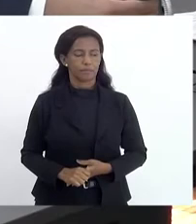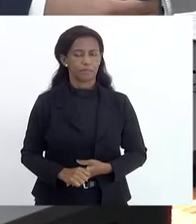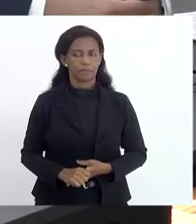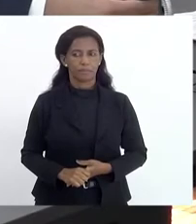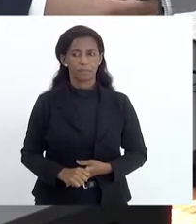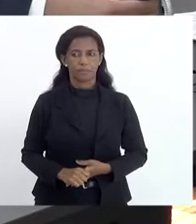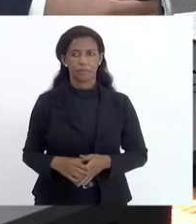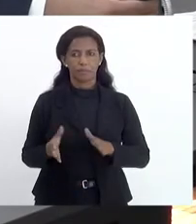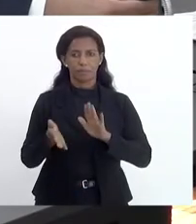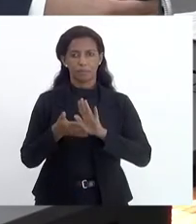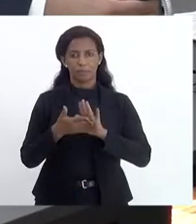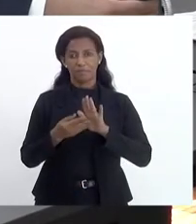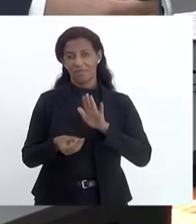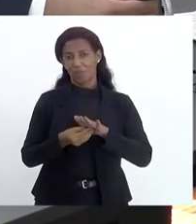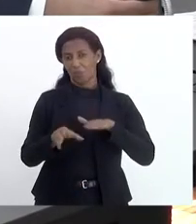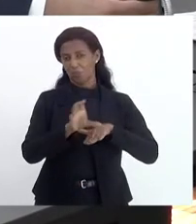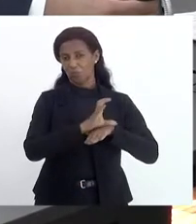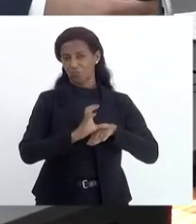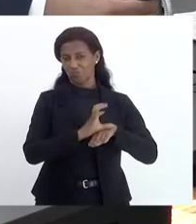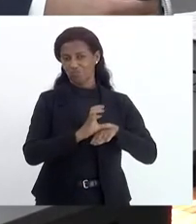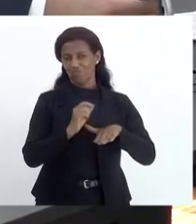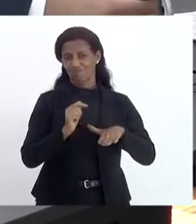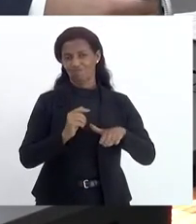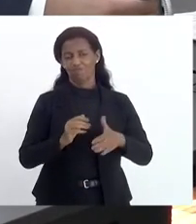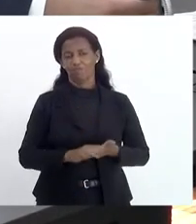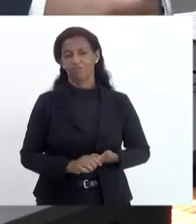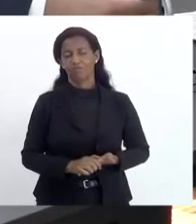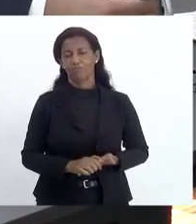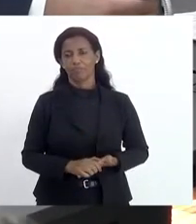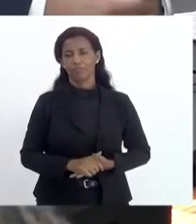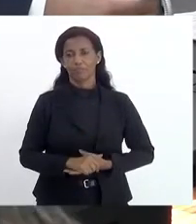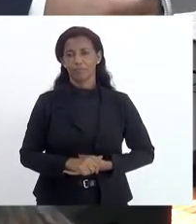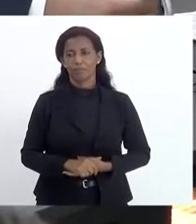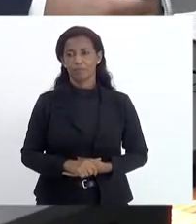O parecer pela inconstitucionalidade.